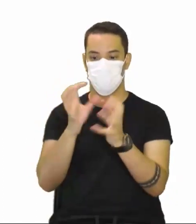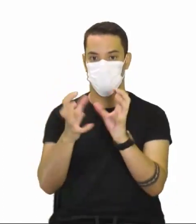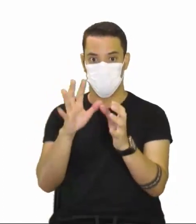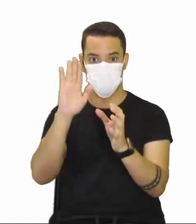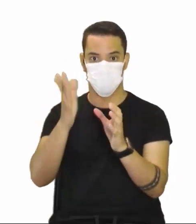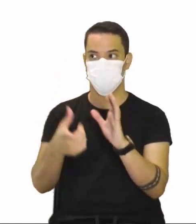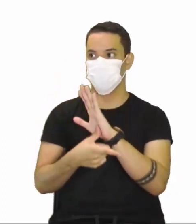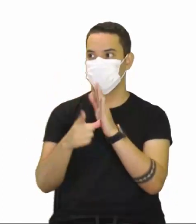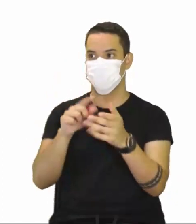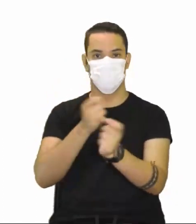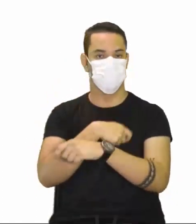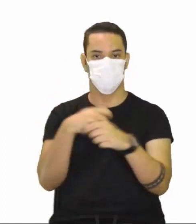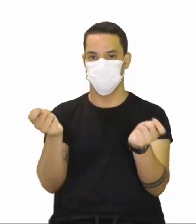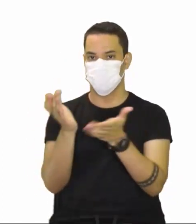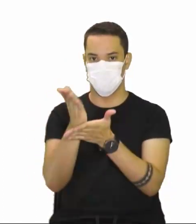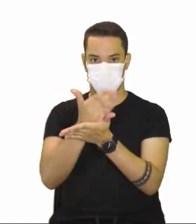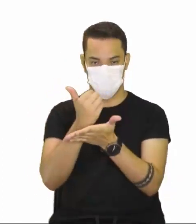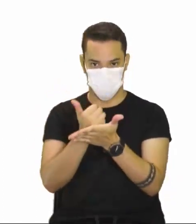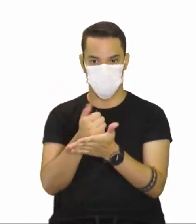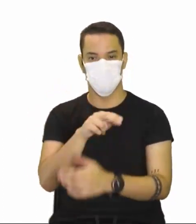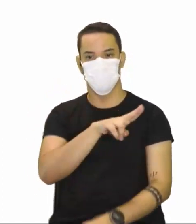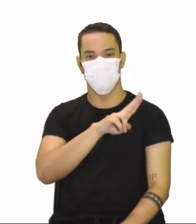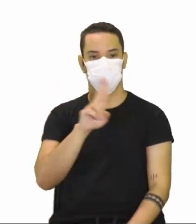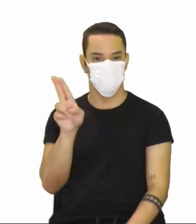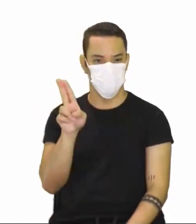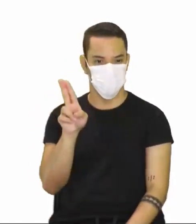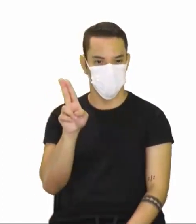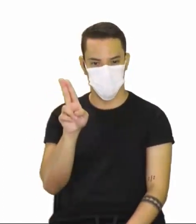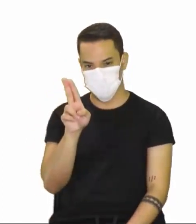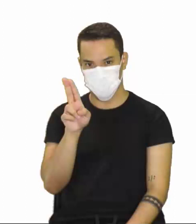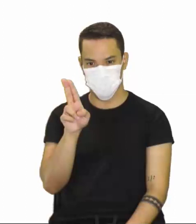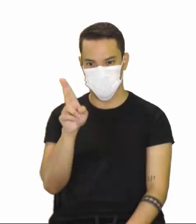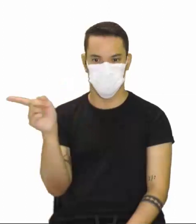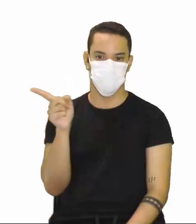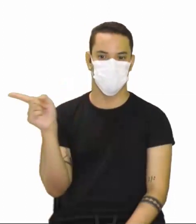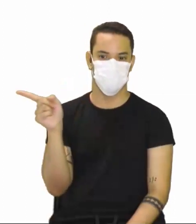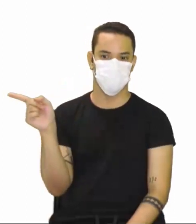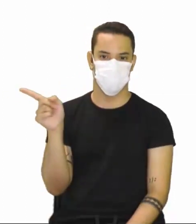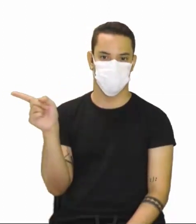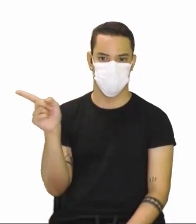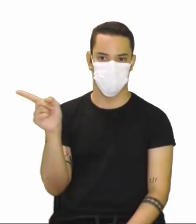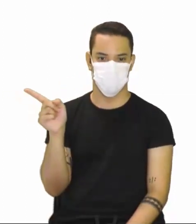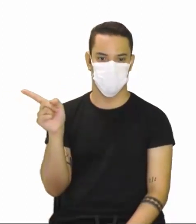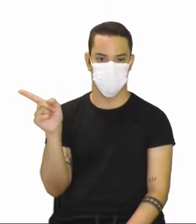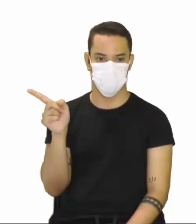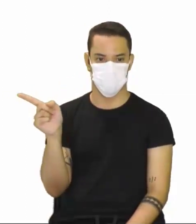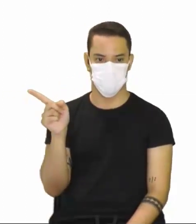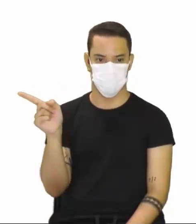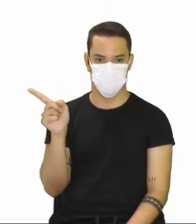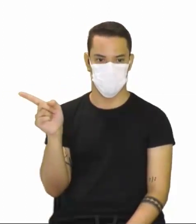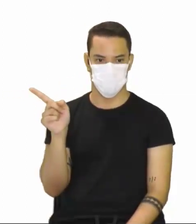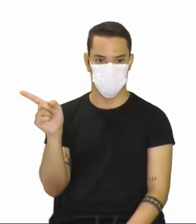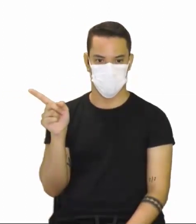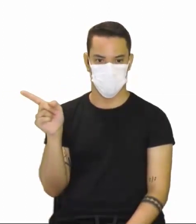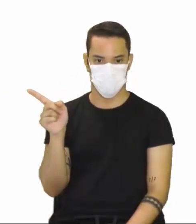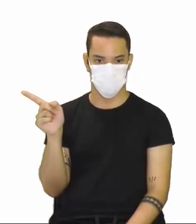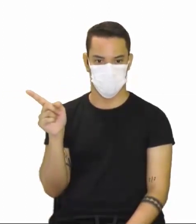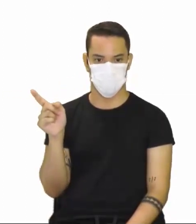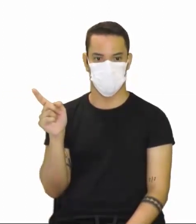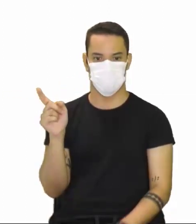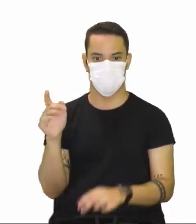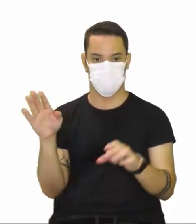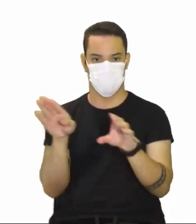e divisíveis, chamou-se de bola de Bilar. Vocês estão vendo a figura aqui, uma bola de Bilar. E para